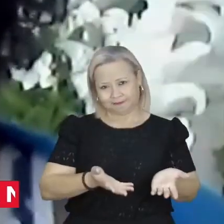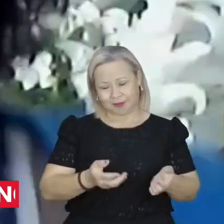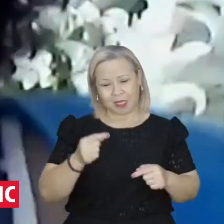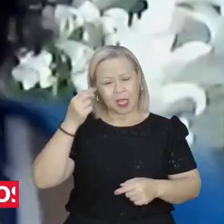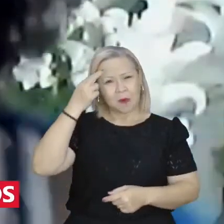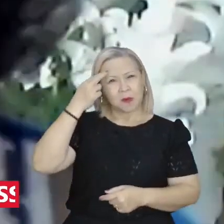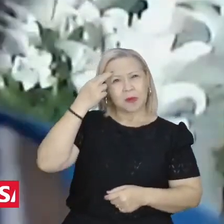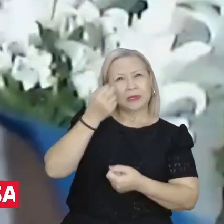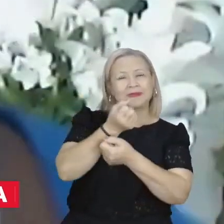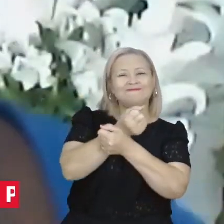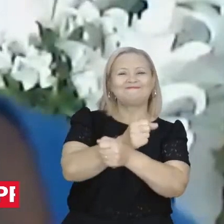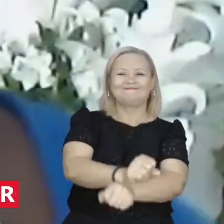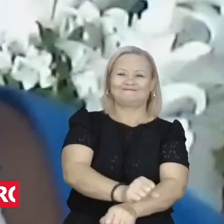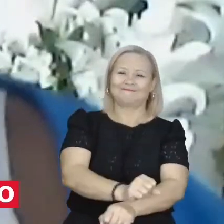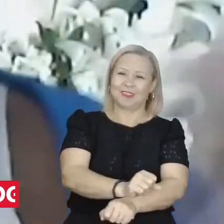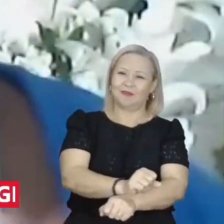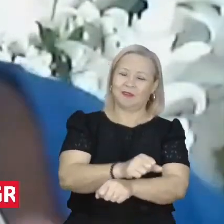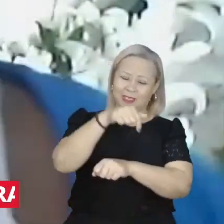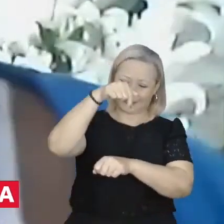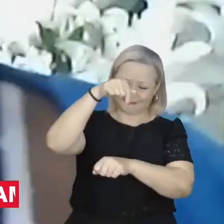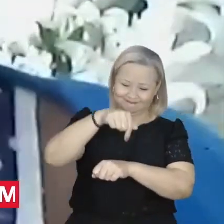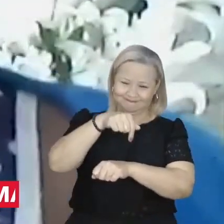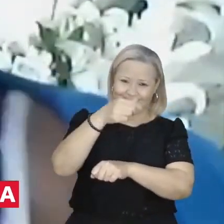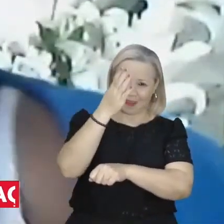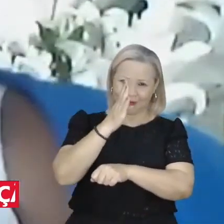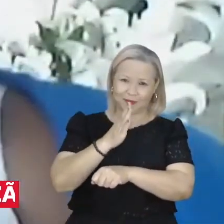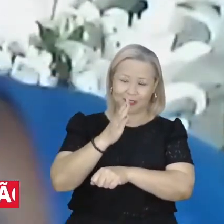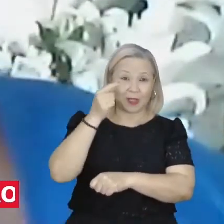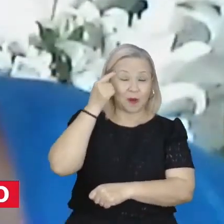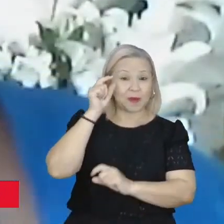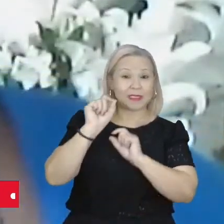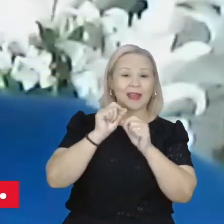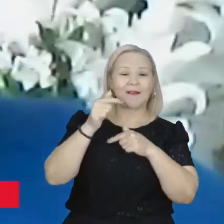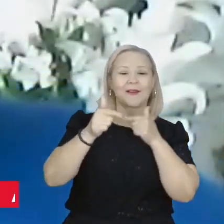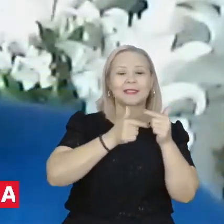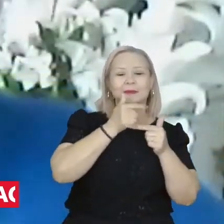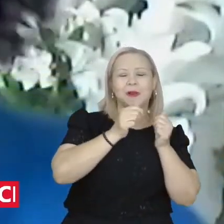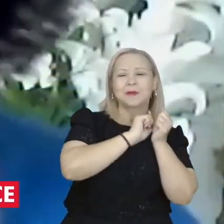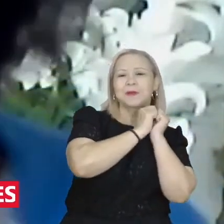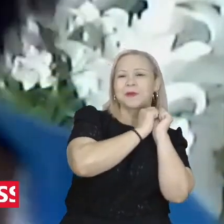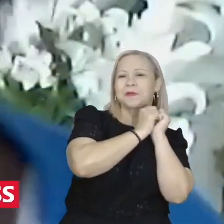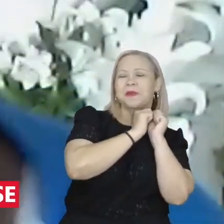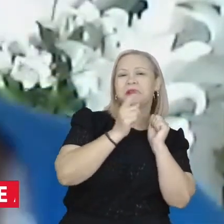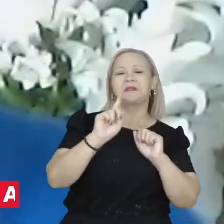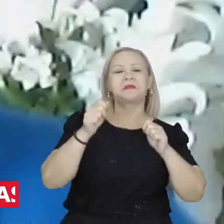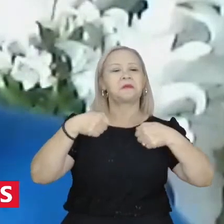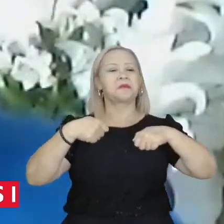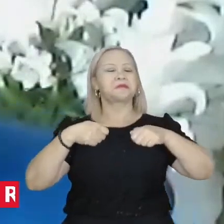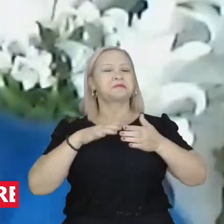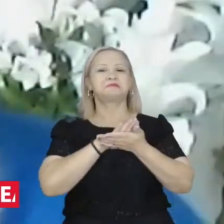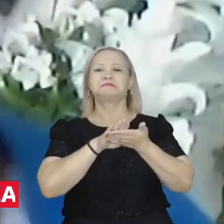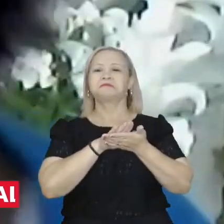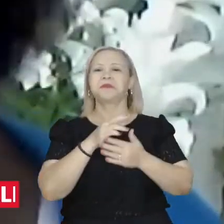o reconhecimento da trabalhadora doméstica, ainda faltava muita coisa, né? Ela precisava